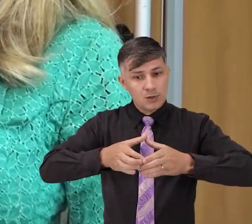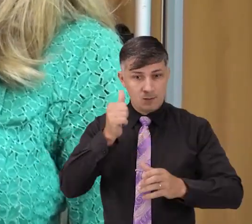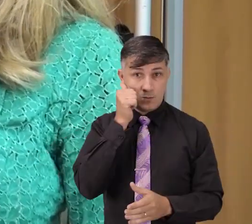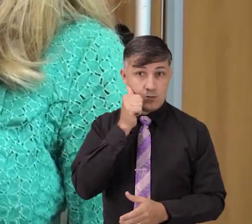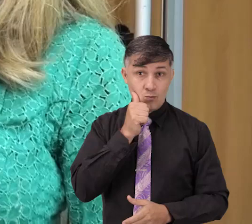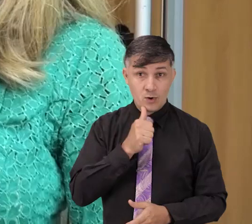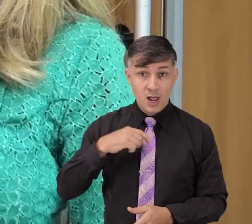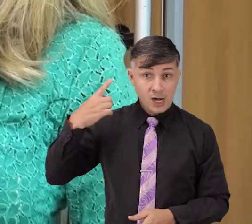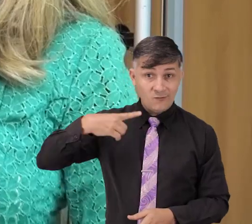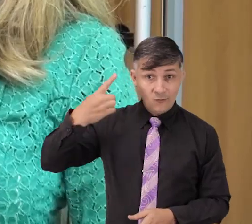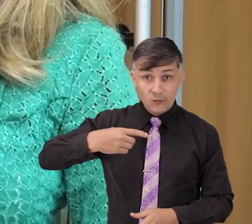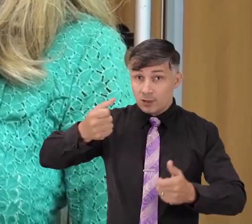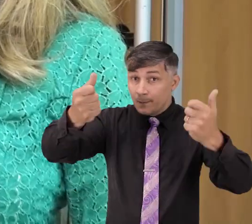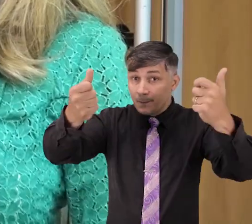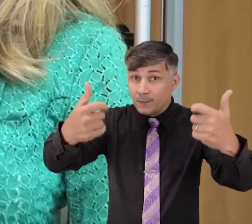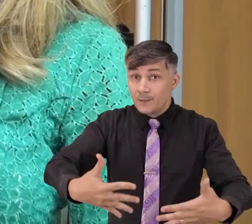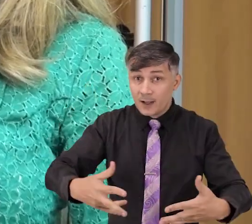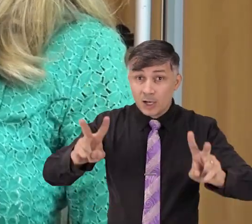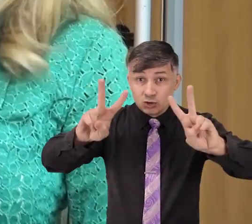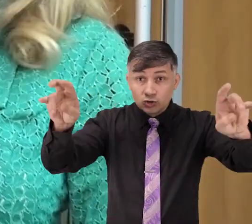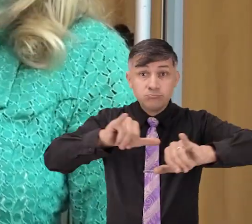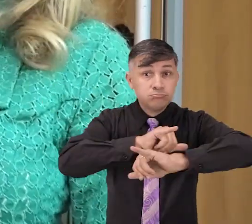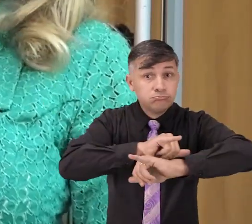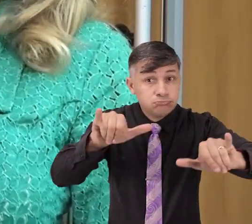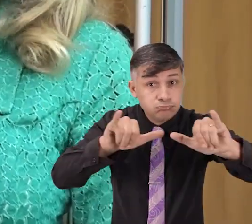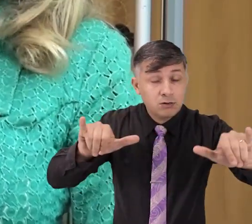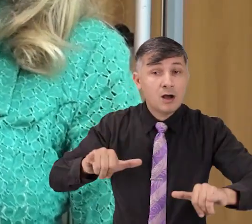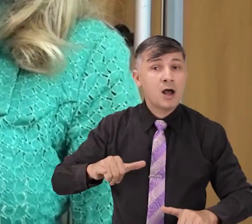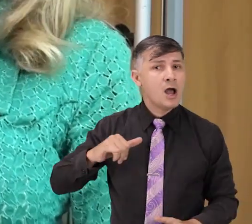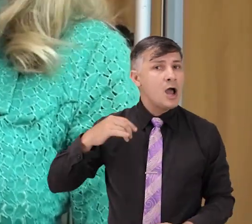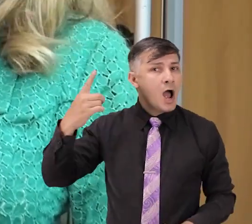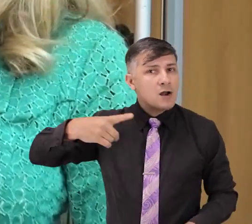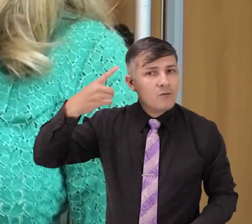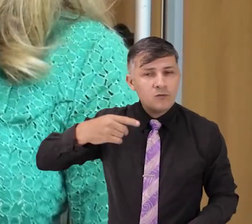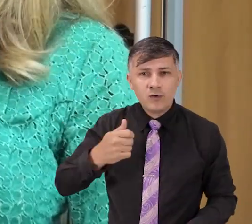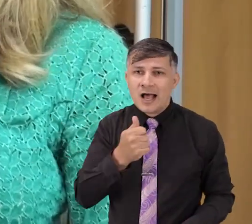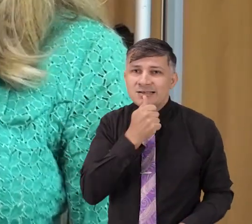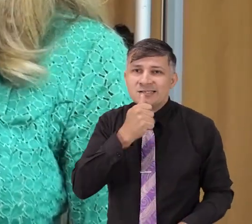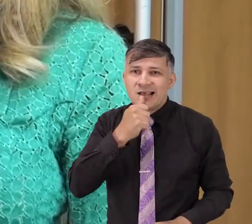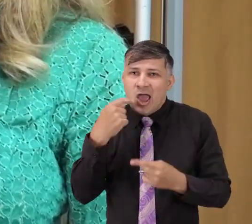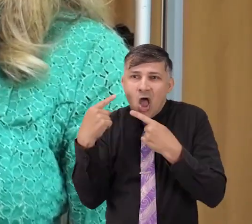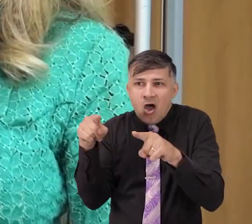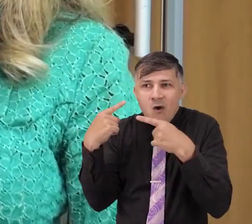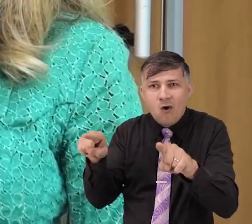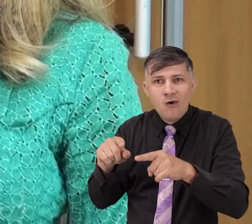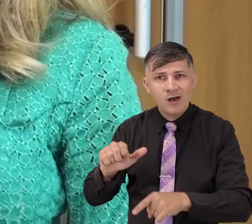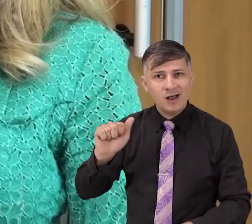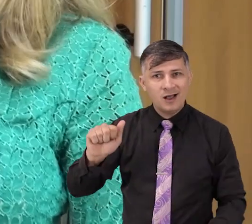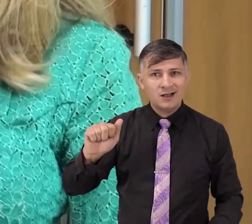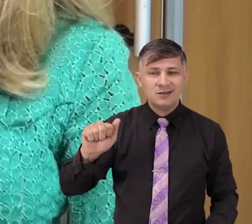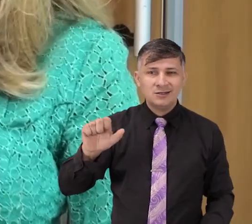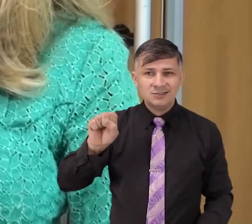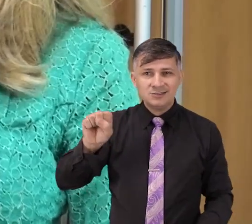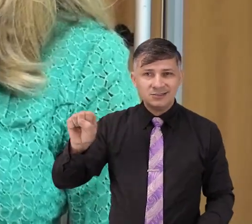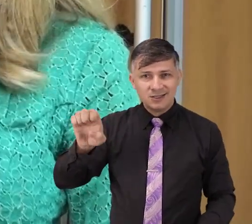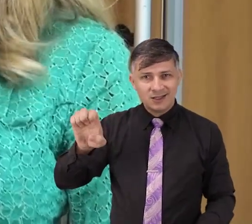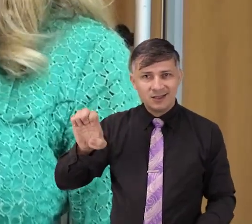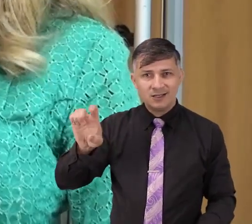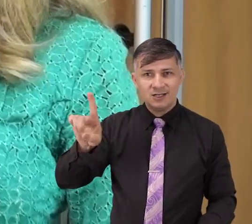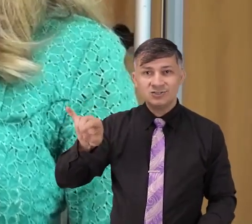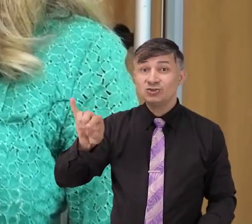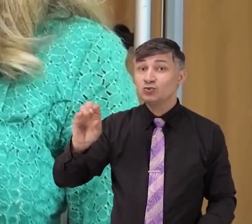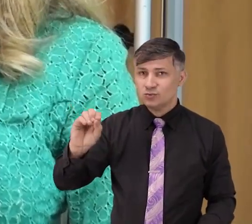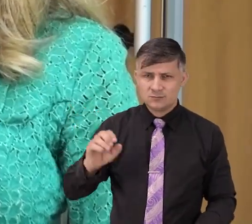Sem Assédio. Maravilhoso. E a advocacia sem assédio não passa só pela advocacia feminina, é toda